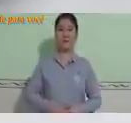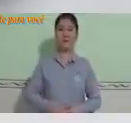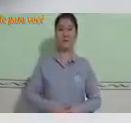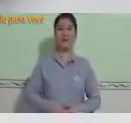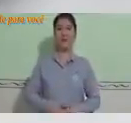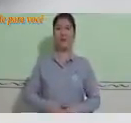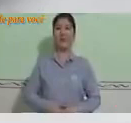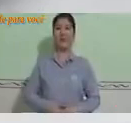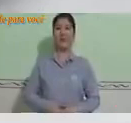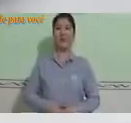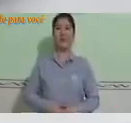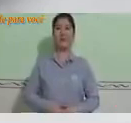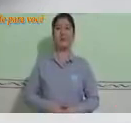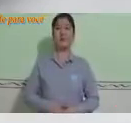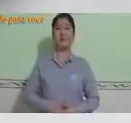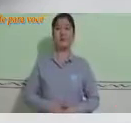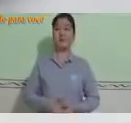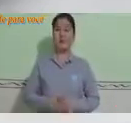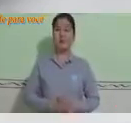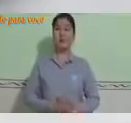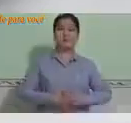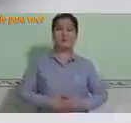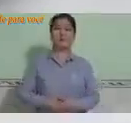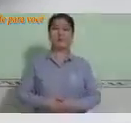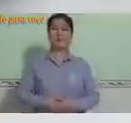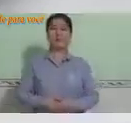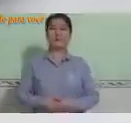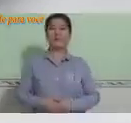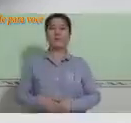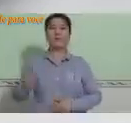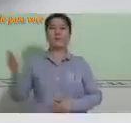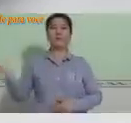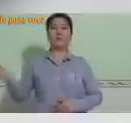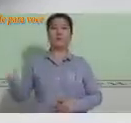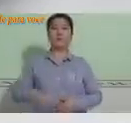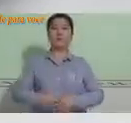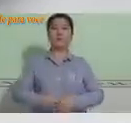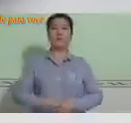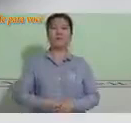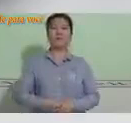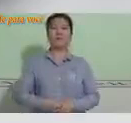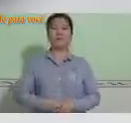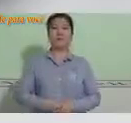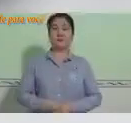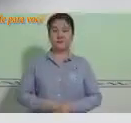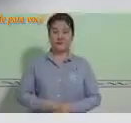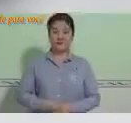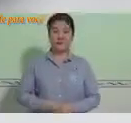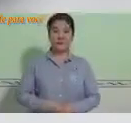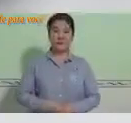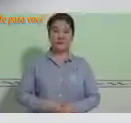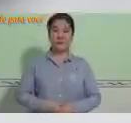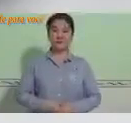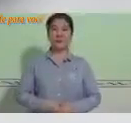o dito hormonal vírgula além destes efeitos colaterais também poder provocar a redução do fluxo menstrual ausência